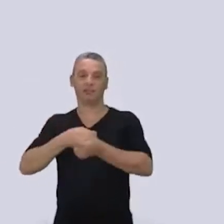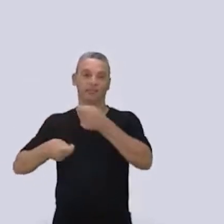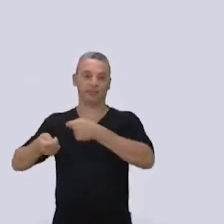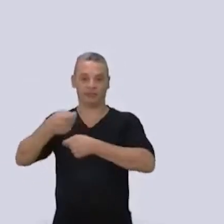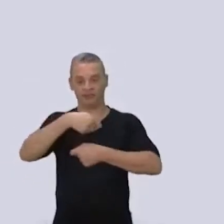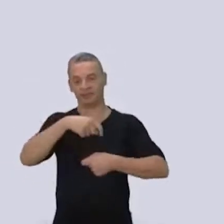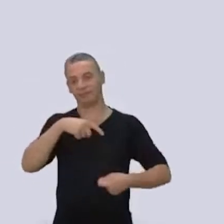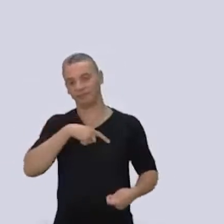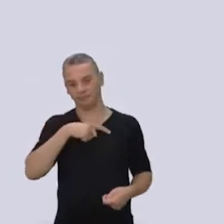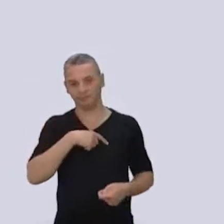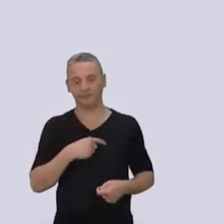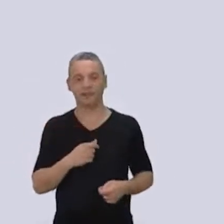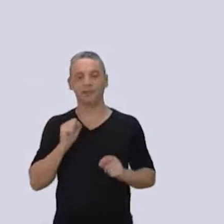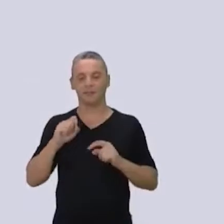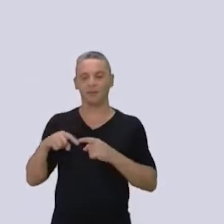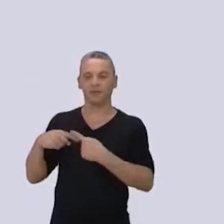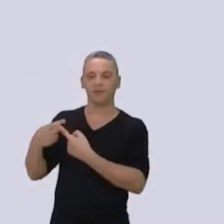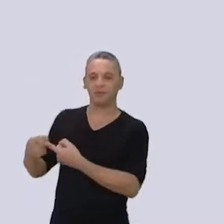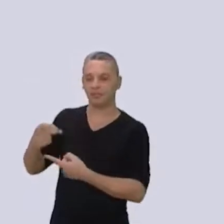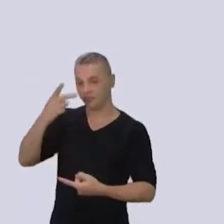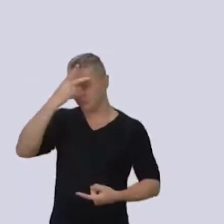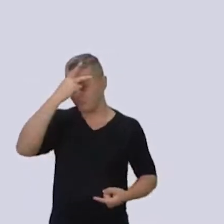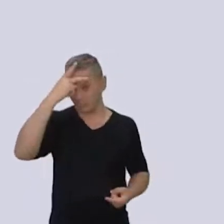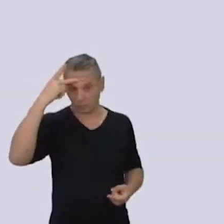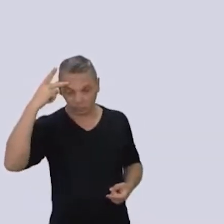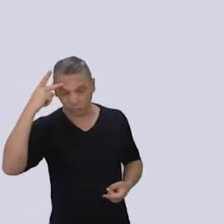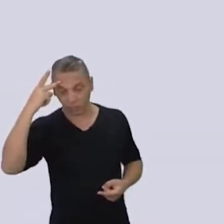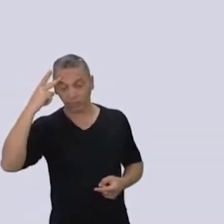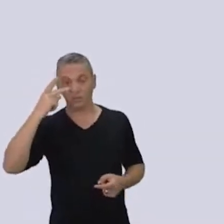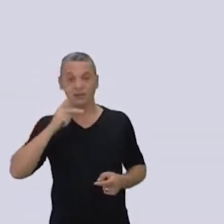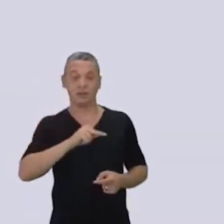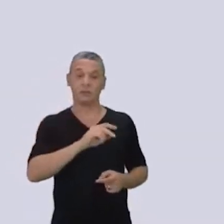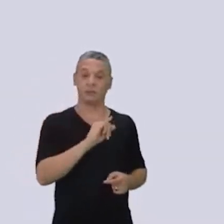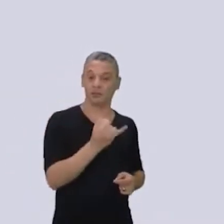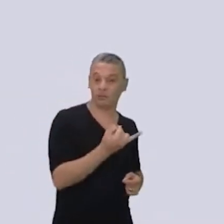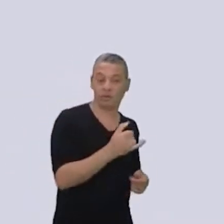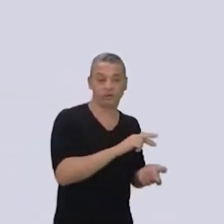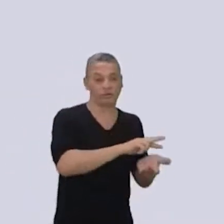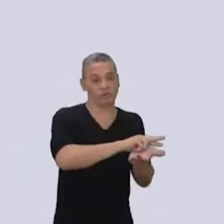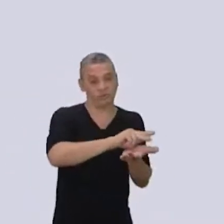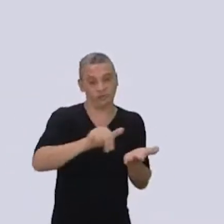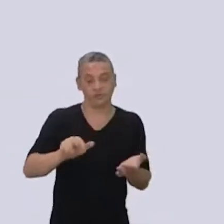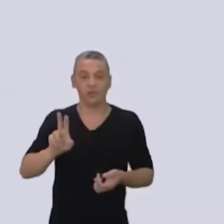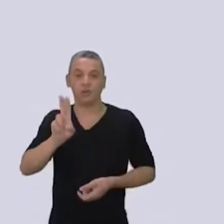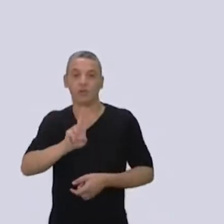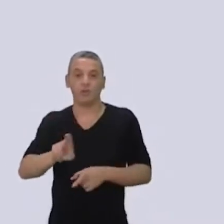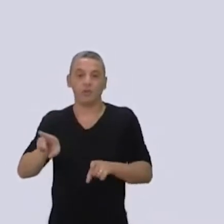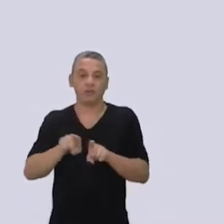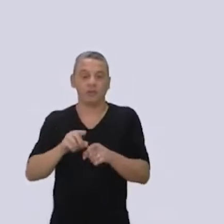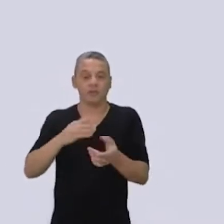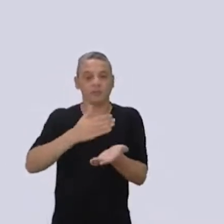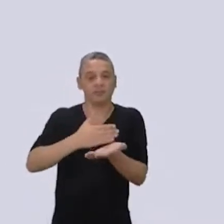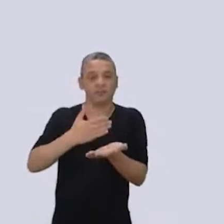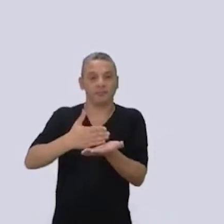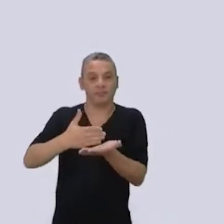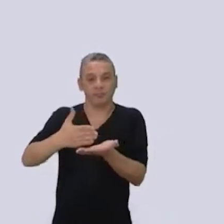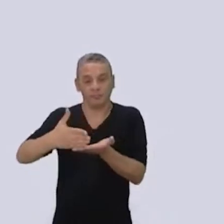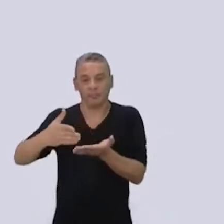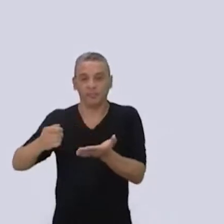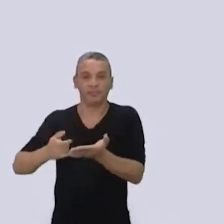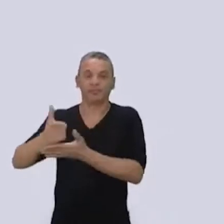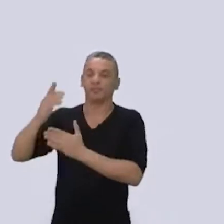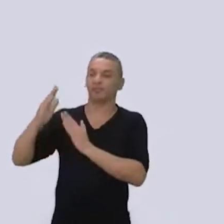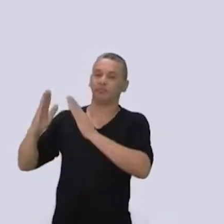para que possa fazer empréstimos às pessoas físicas, às pessoas jurídicas, para que possa ser utilizadas em financiamentos, por exemplo, no